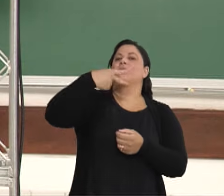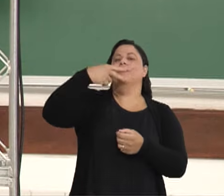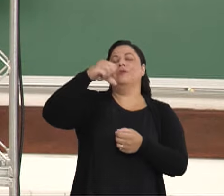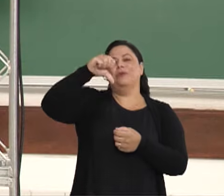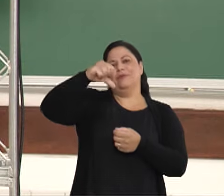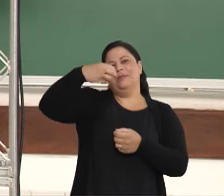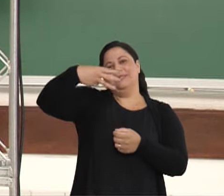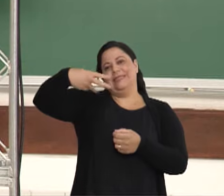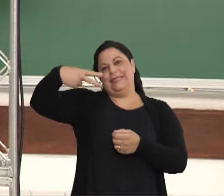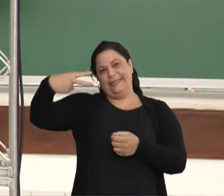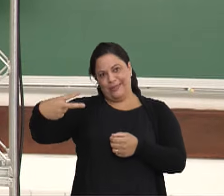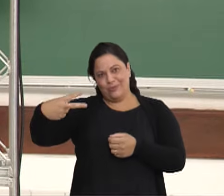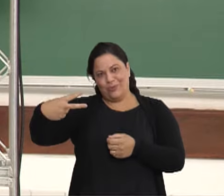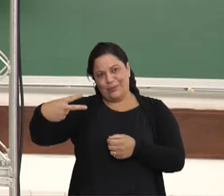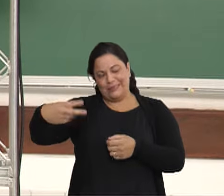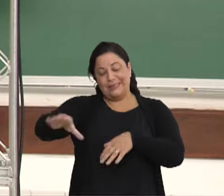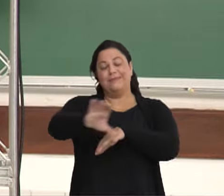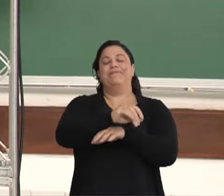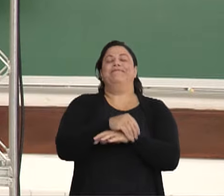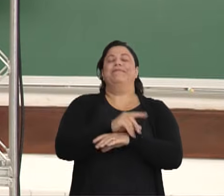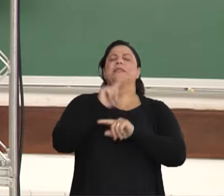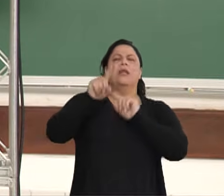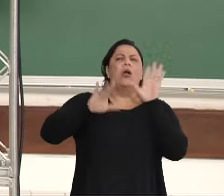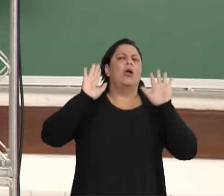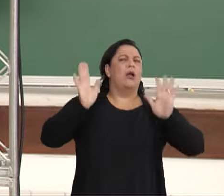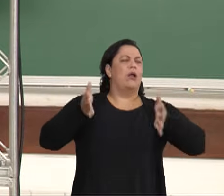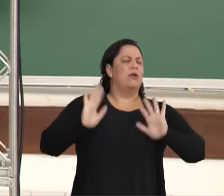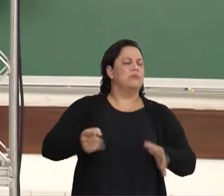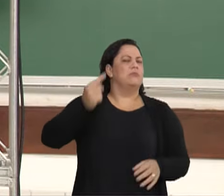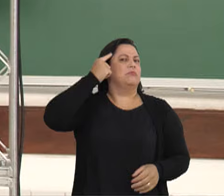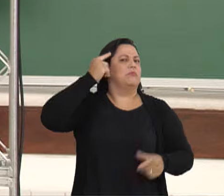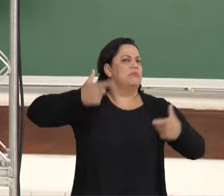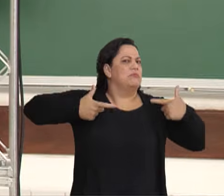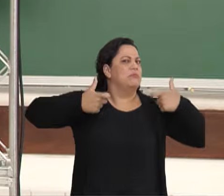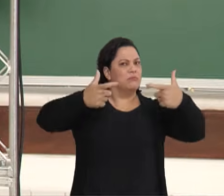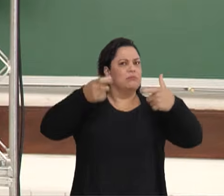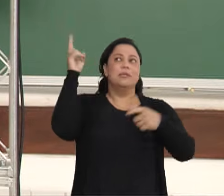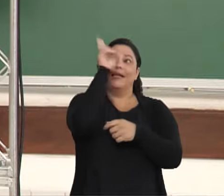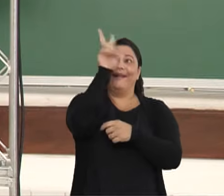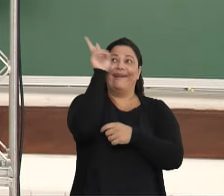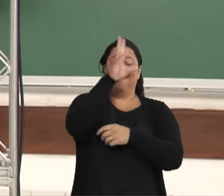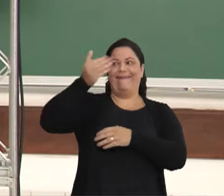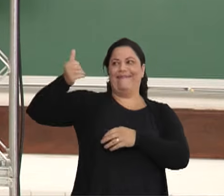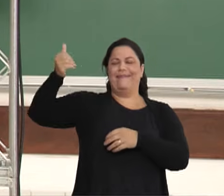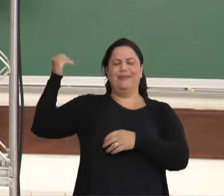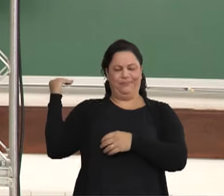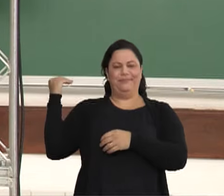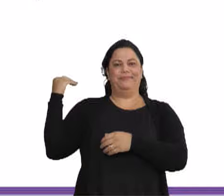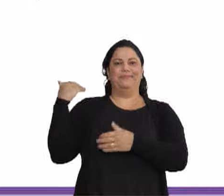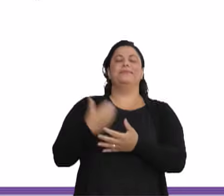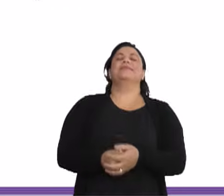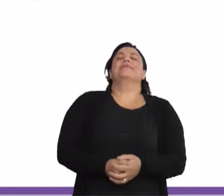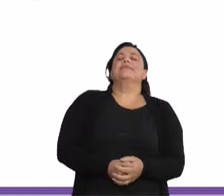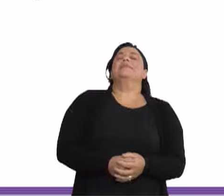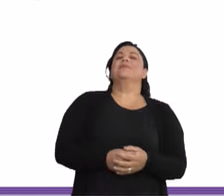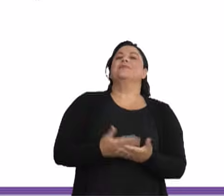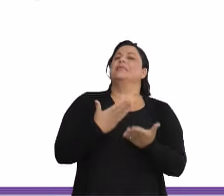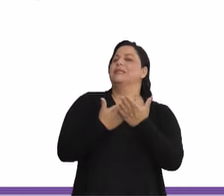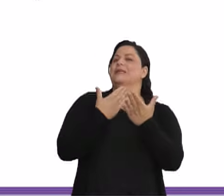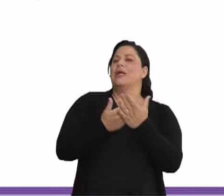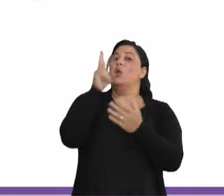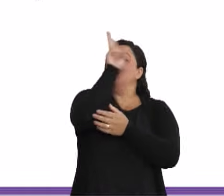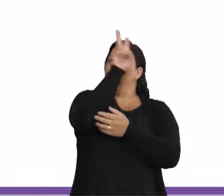você já pensou sobre guerra? Vamos começar relembrando nossa última aula. Então, na aula anterior, é só